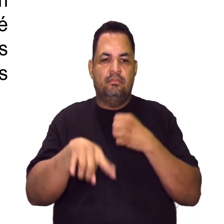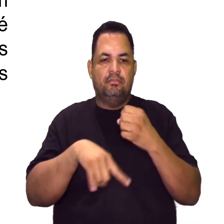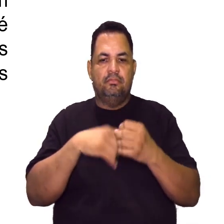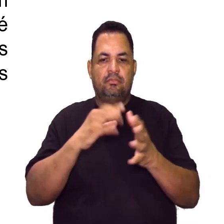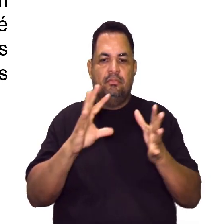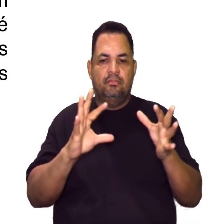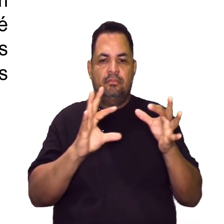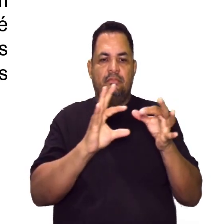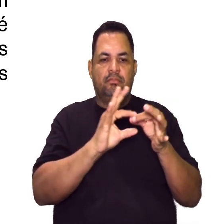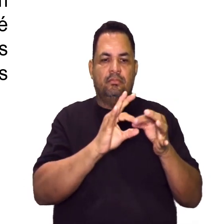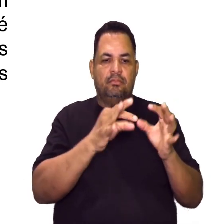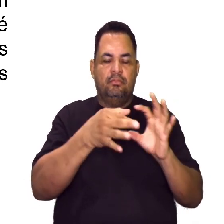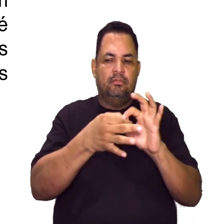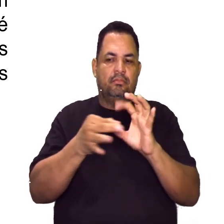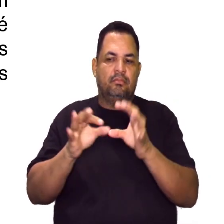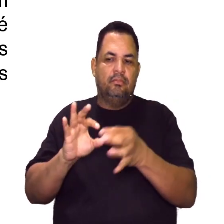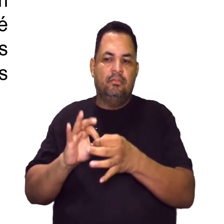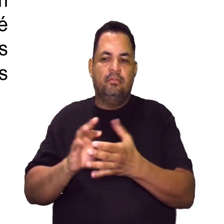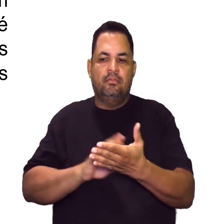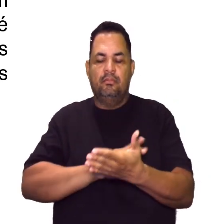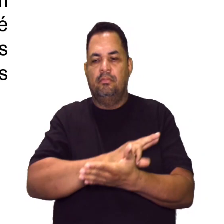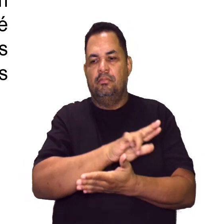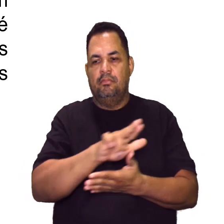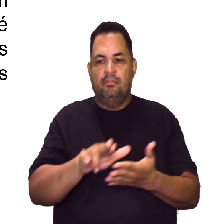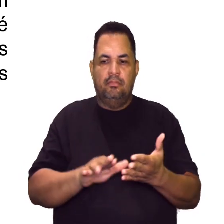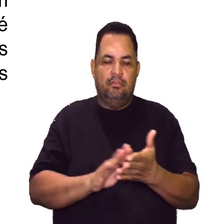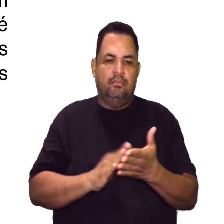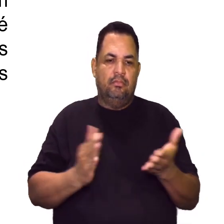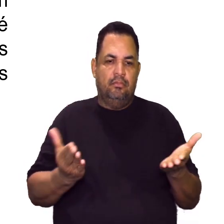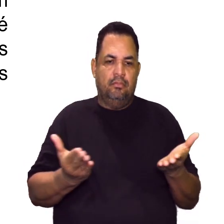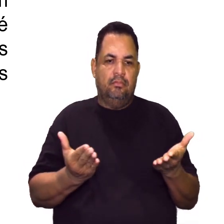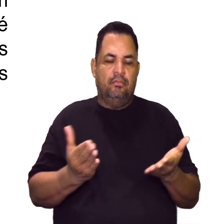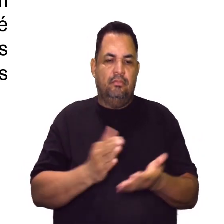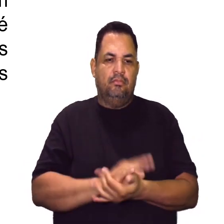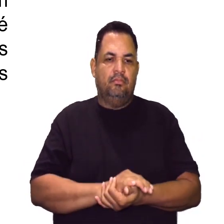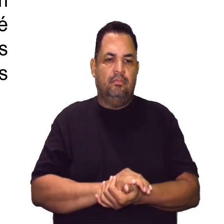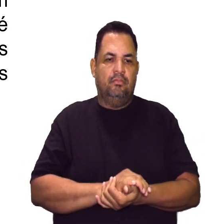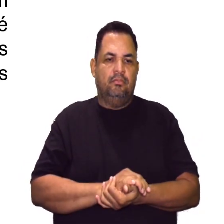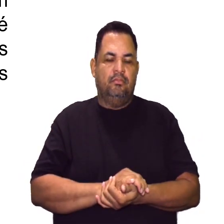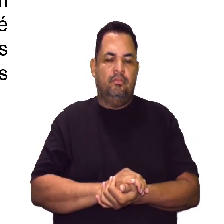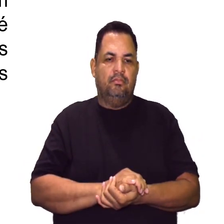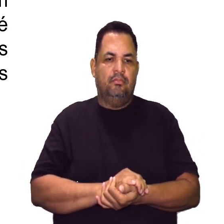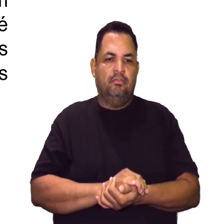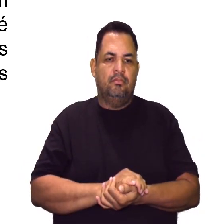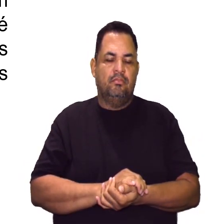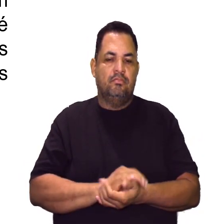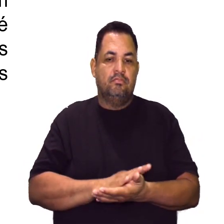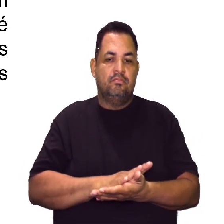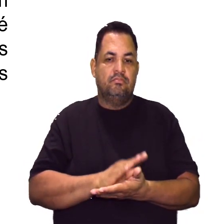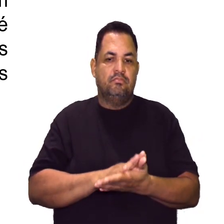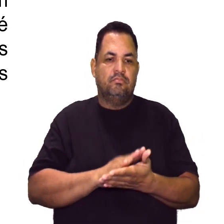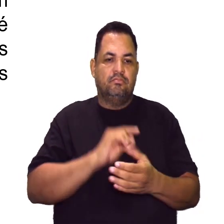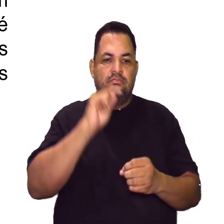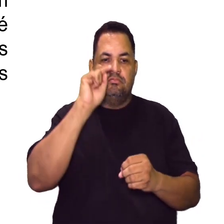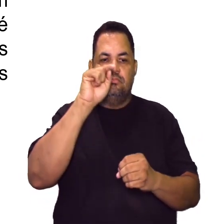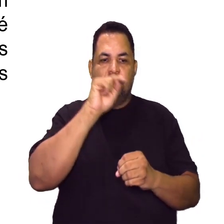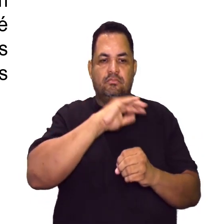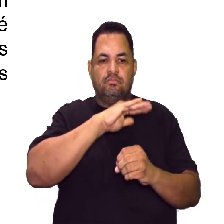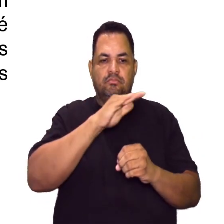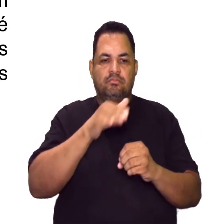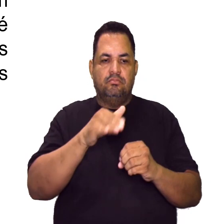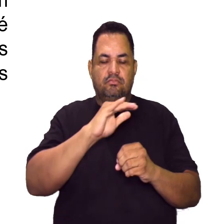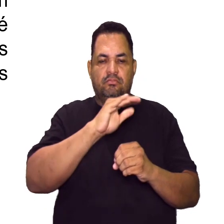elementos ligados uns aos outros. Portanto, a distribuição dos átomos das